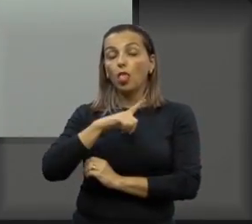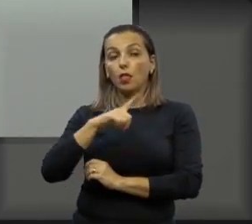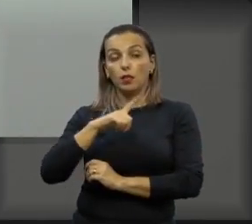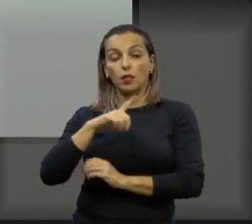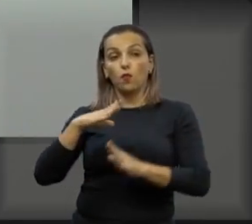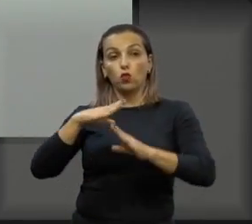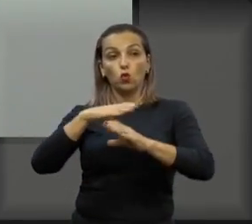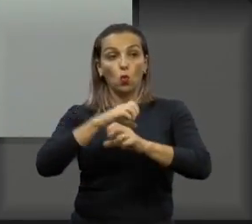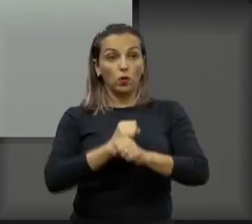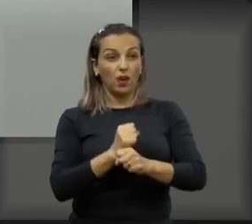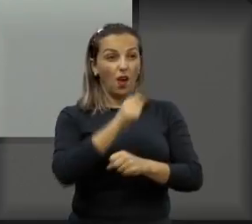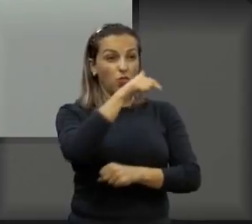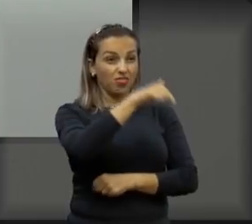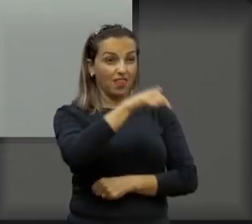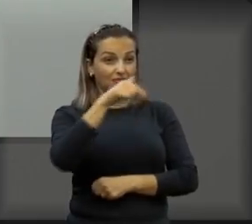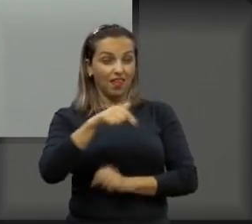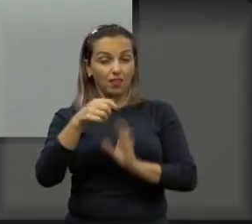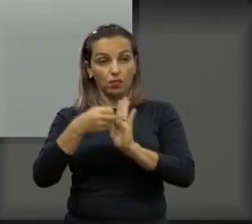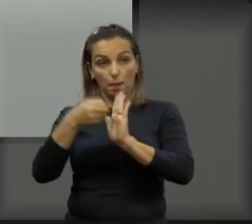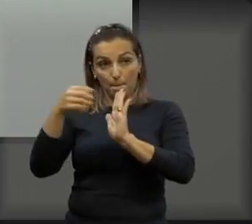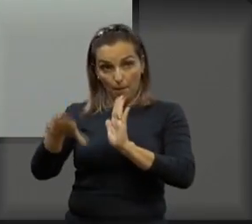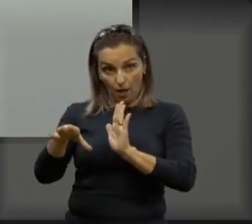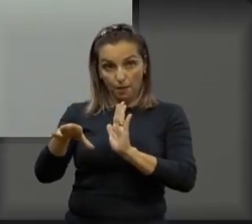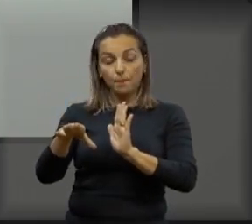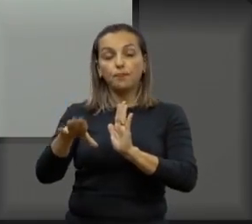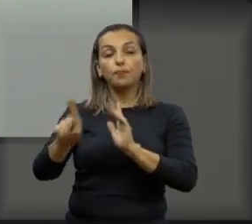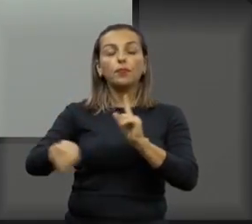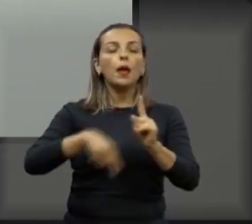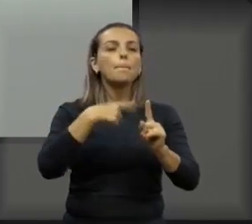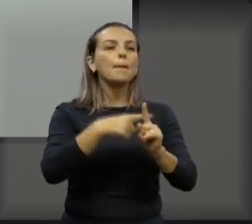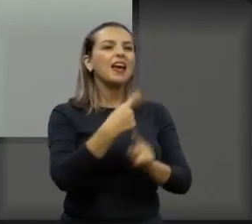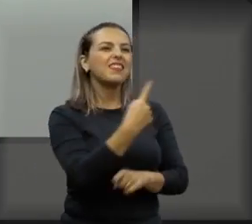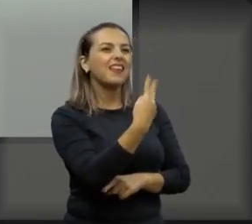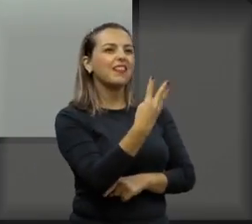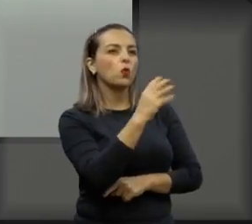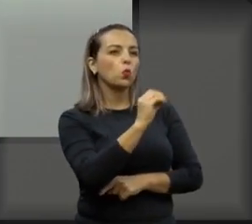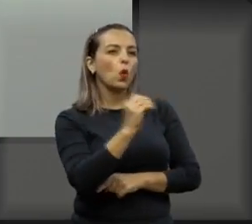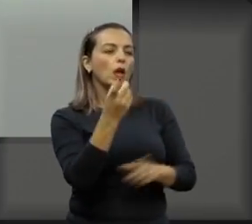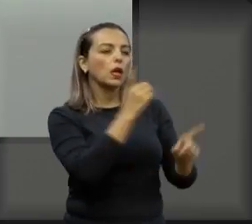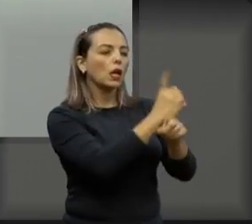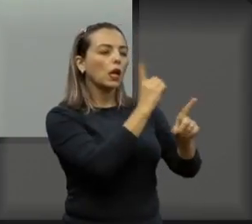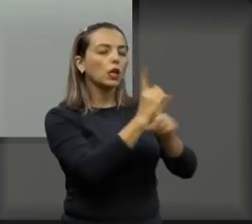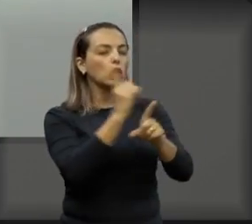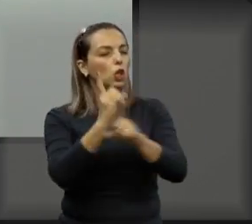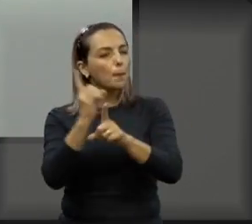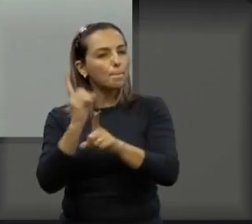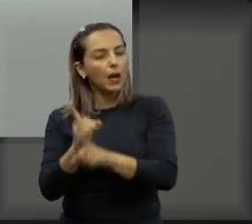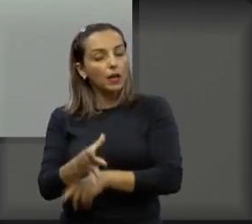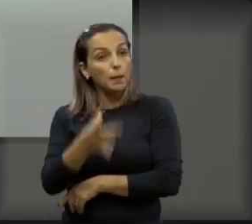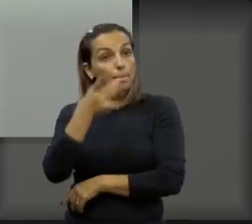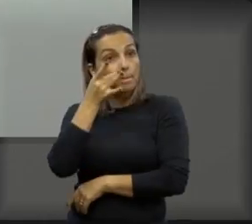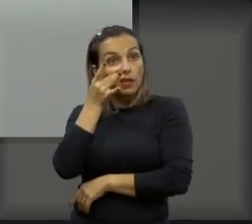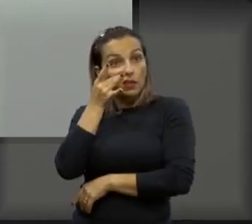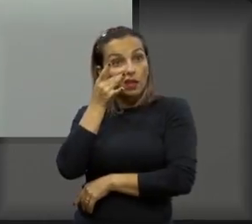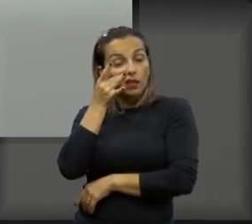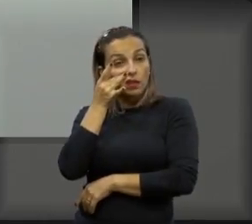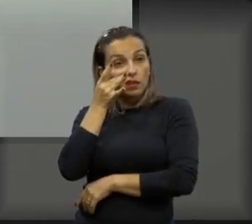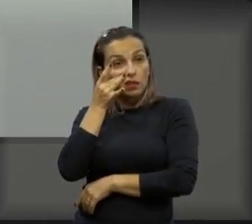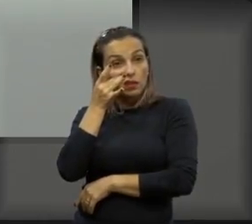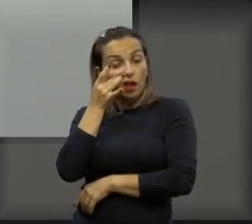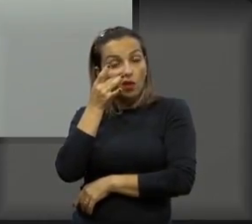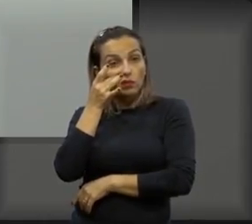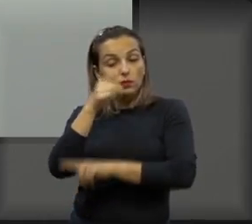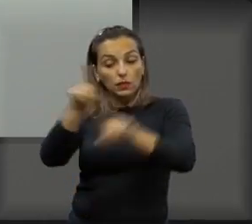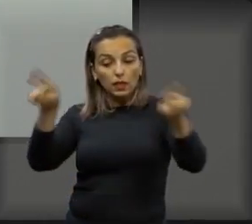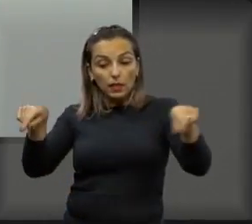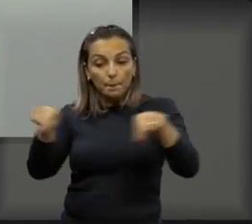fizemos 77 indicações e nós tivemos 140 atendimentos, a pessoas, tanto aí no nosso gabinete